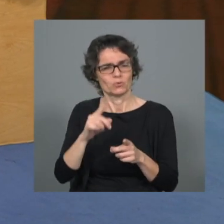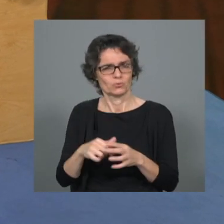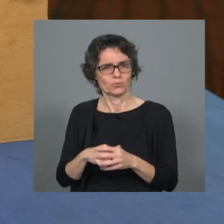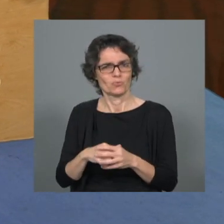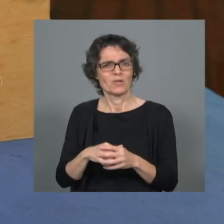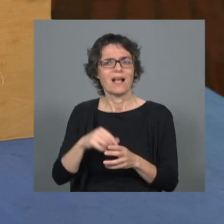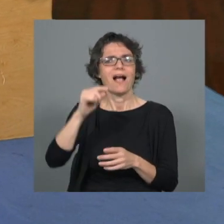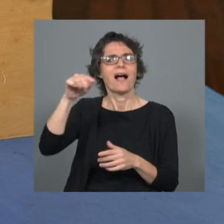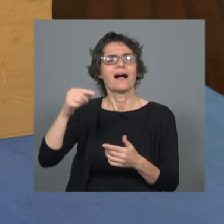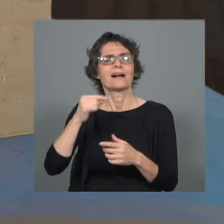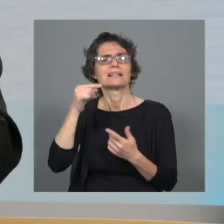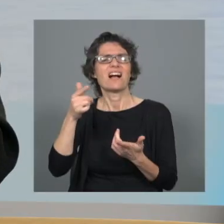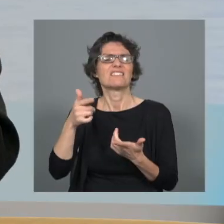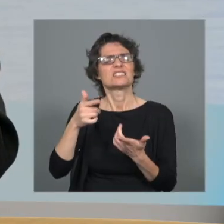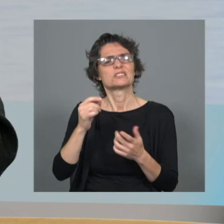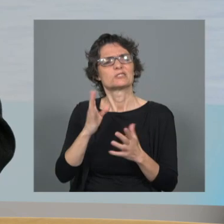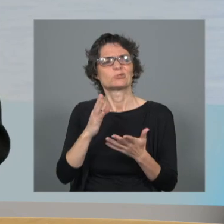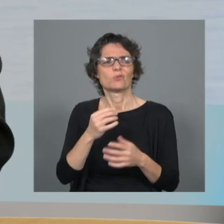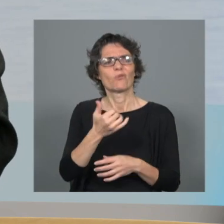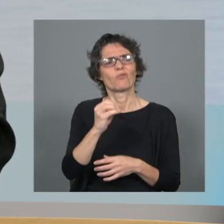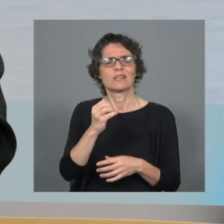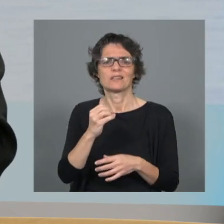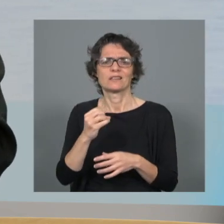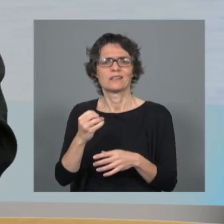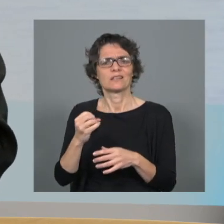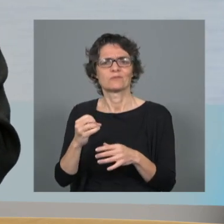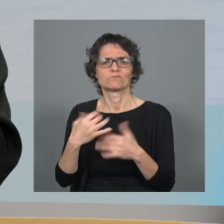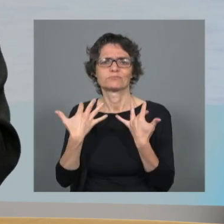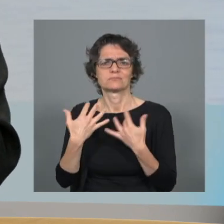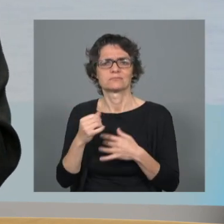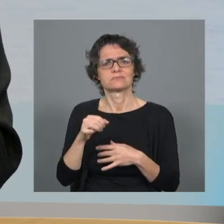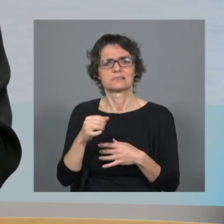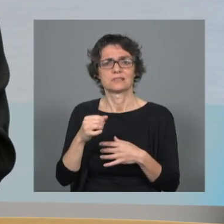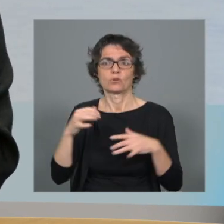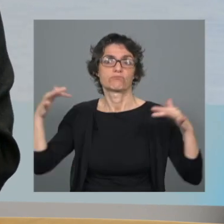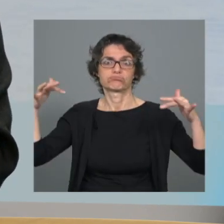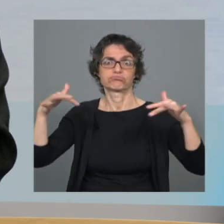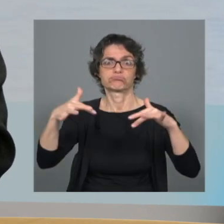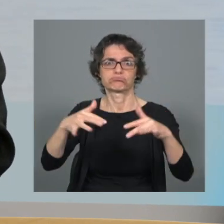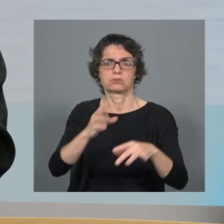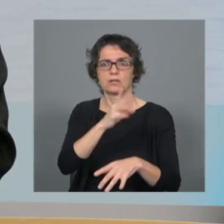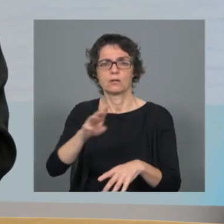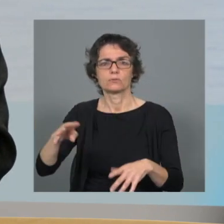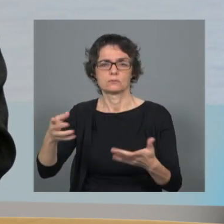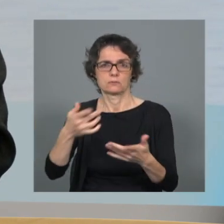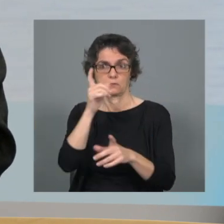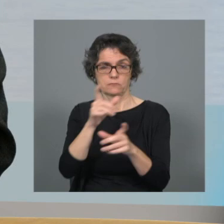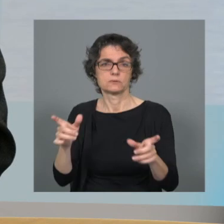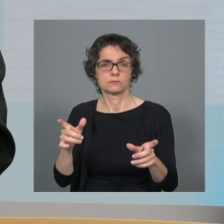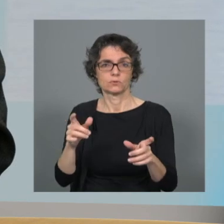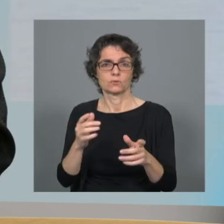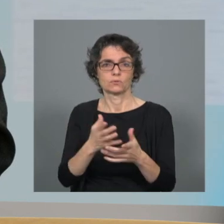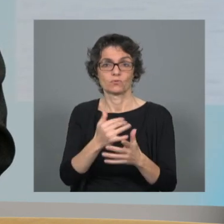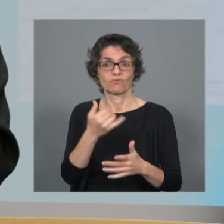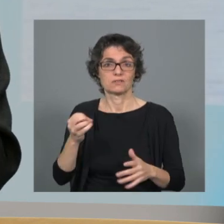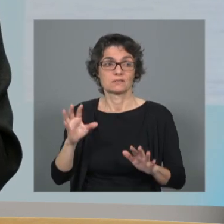de que terá havido apenas 20 infectados na origem daqueles milhares de pessoas que saíram para a rua,